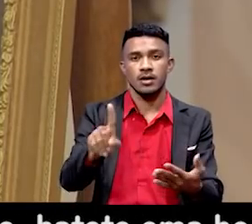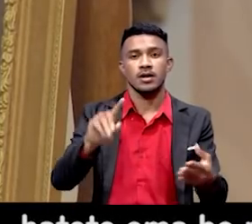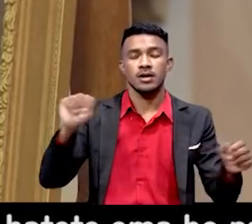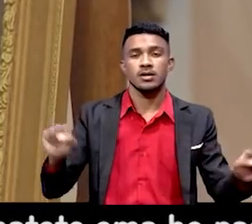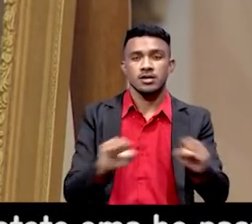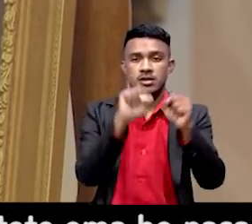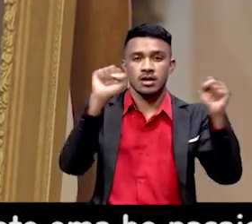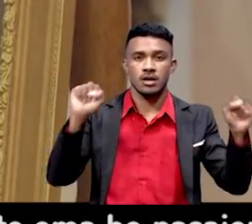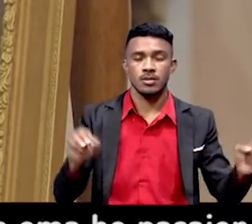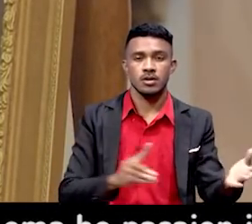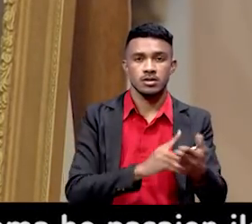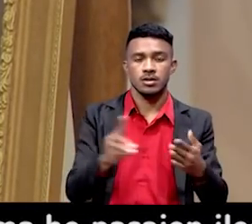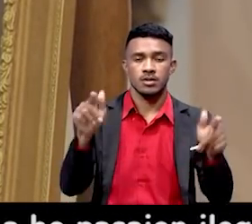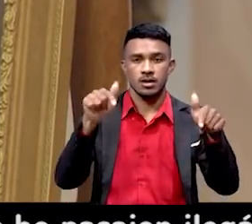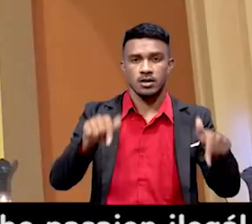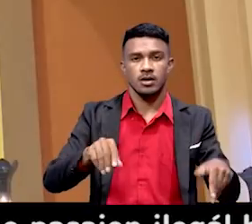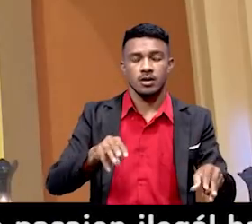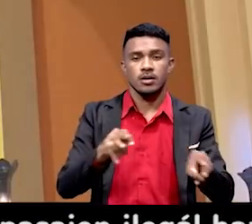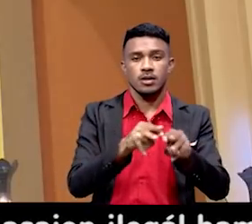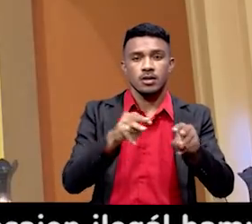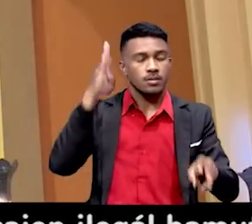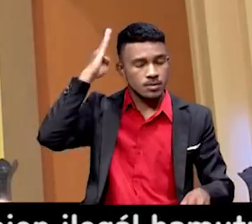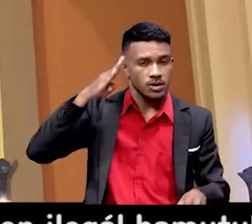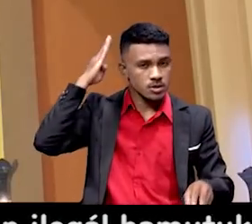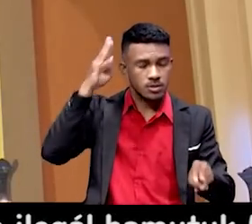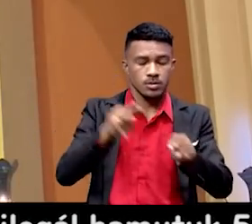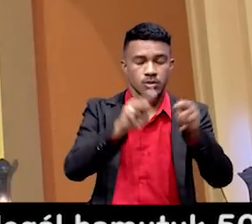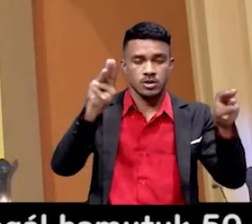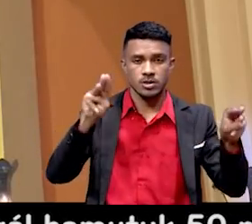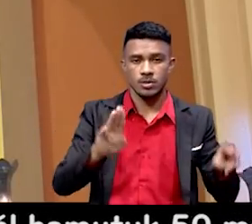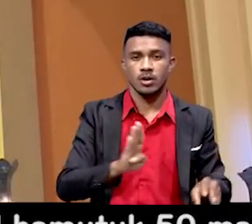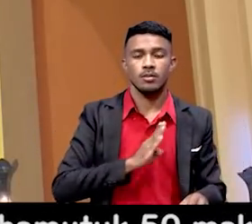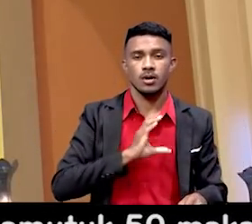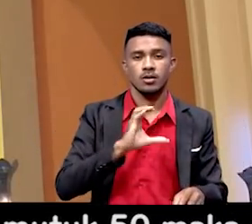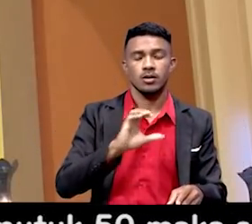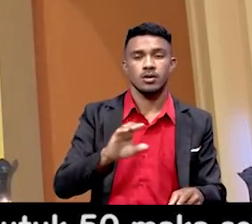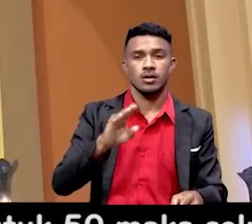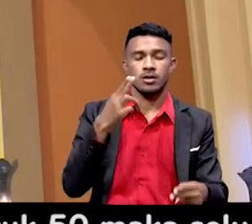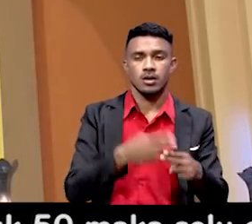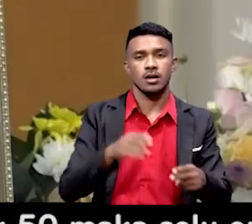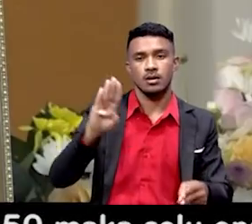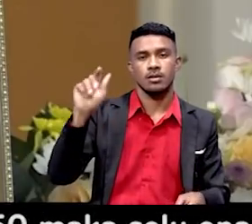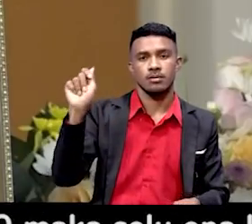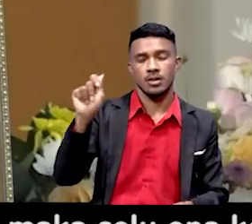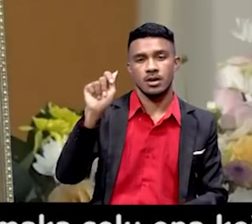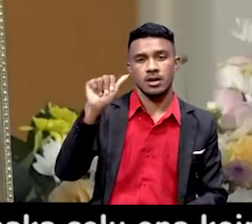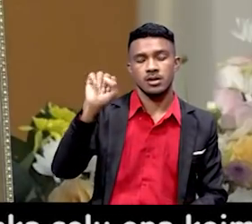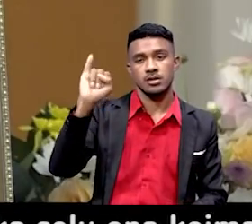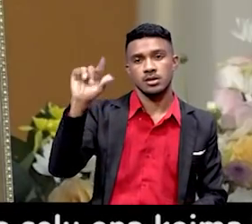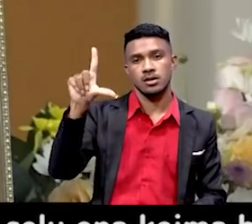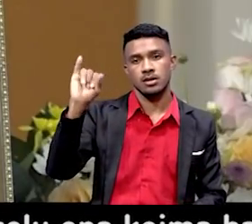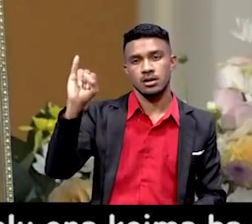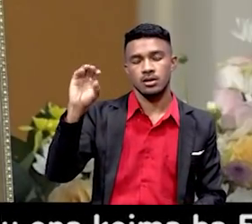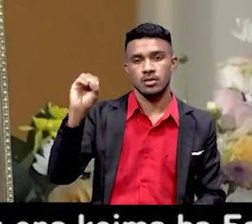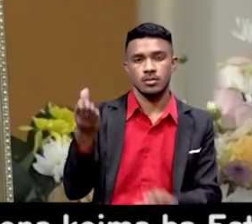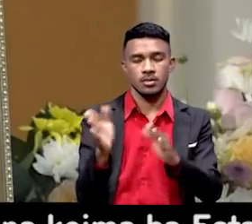né? Bispo Diocese Baucau, Dom Basílio do Nascimento, Hakotu nia peregrinasaun Moris iha